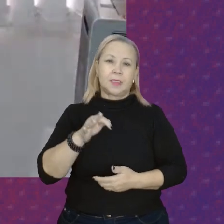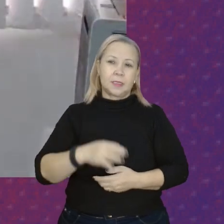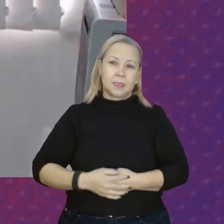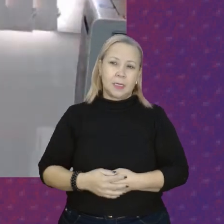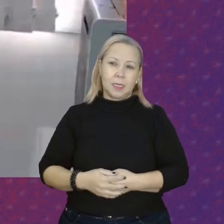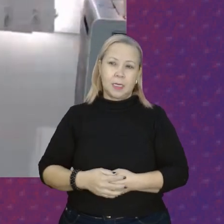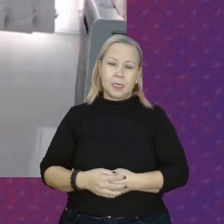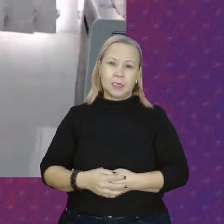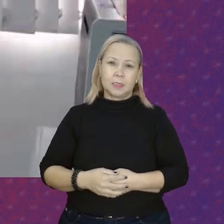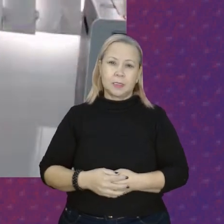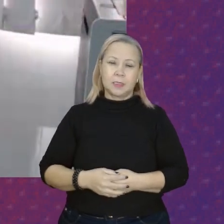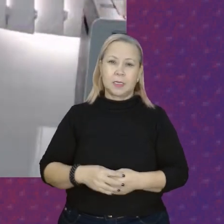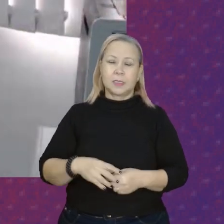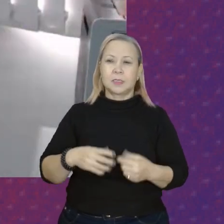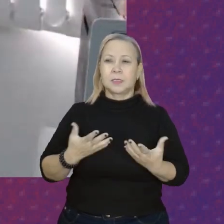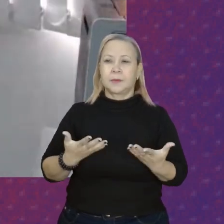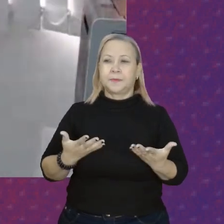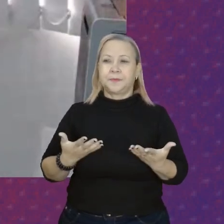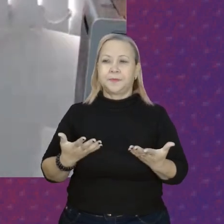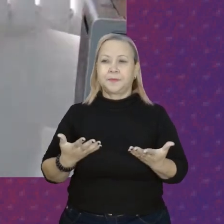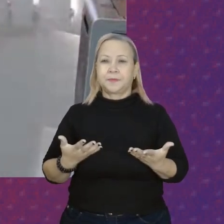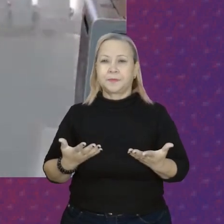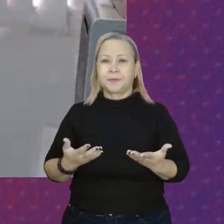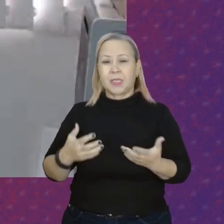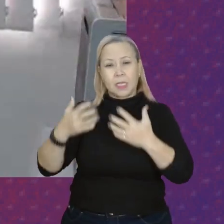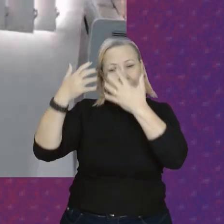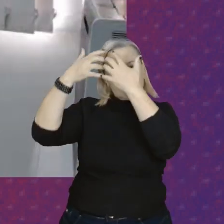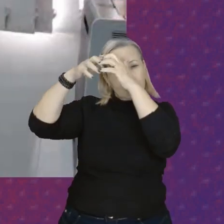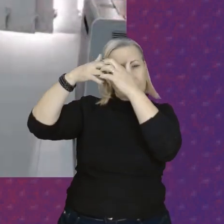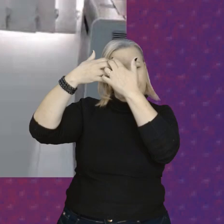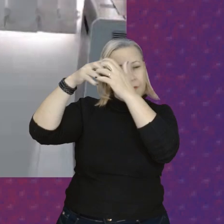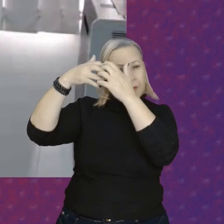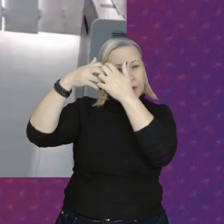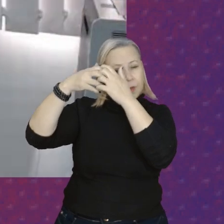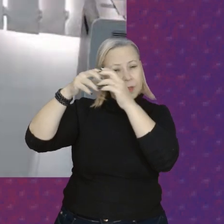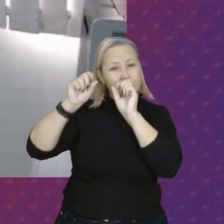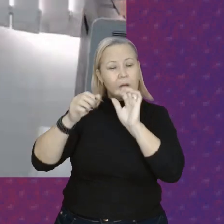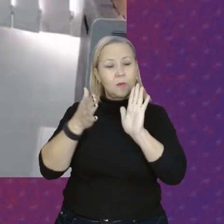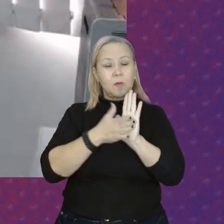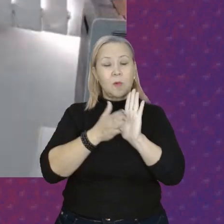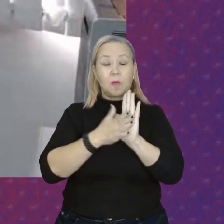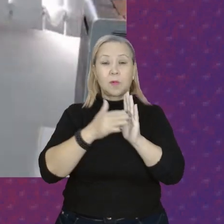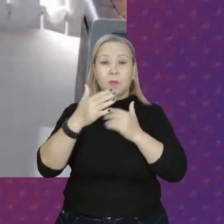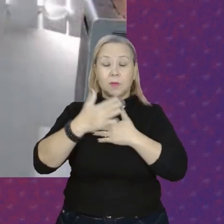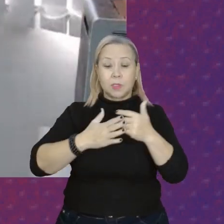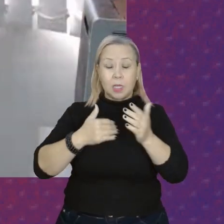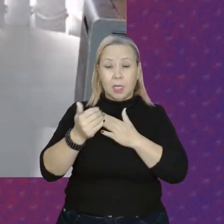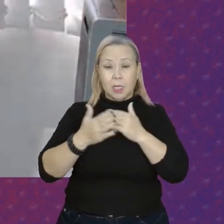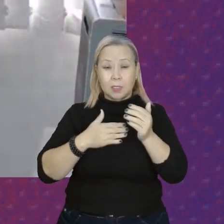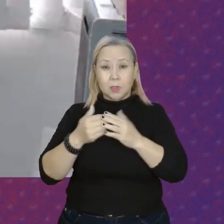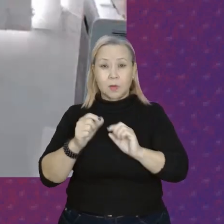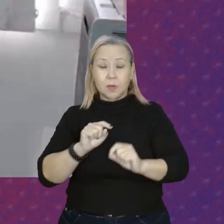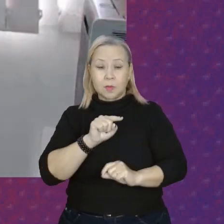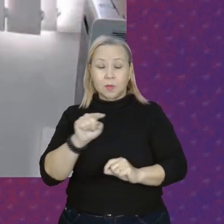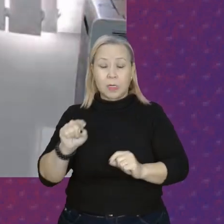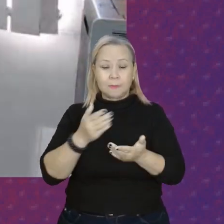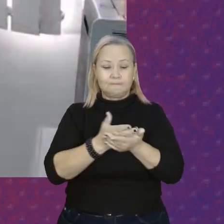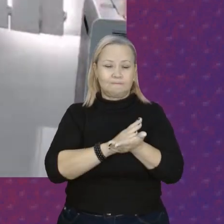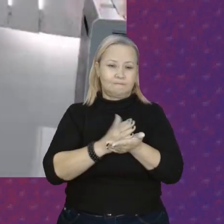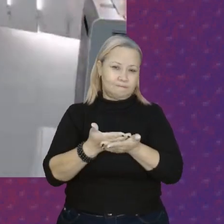talvez seja a grande reflexão e proposição de ações para essa grande